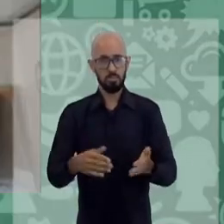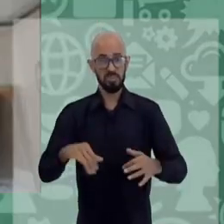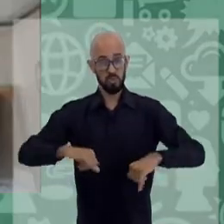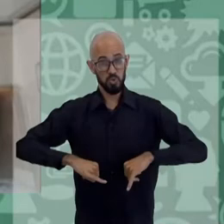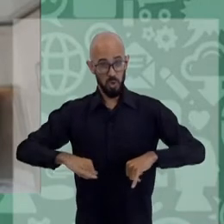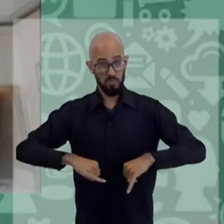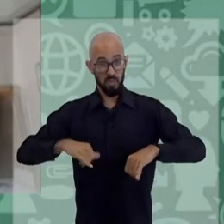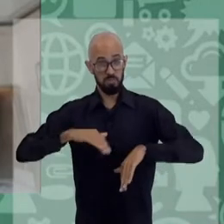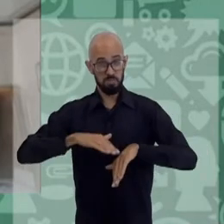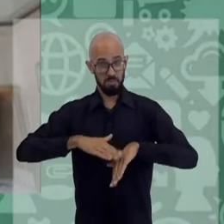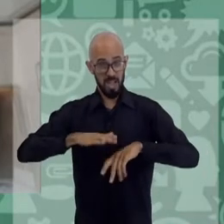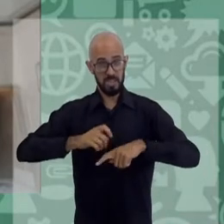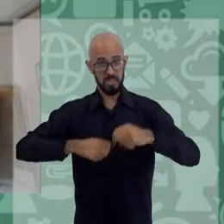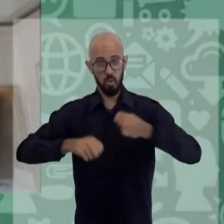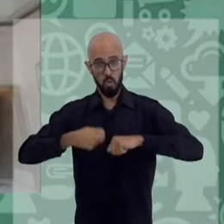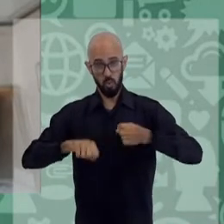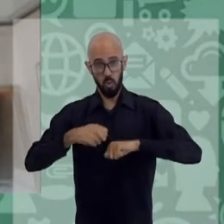efeitos